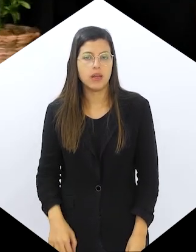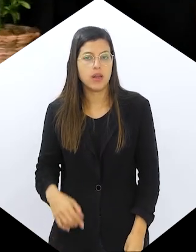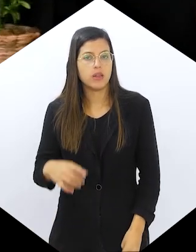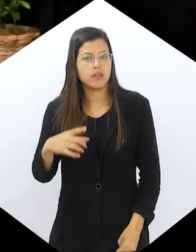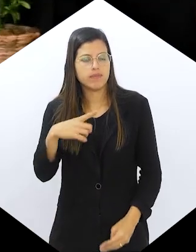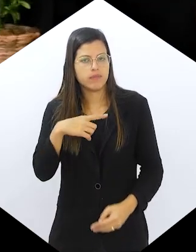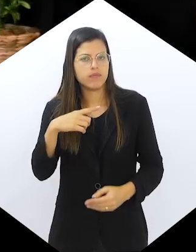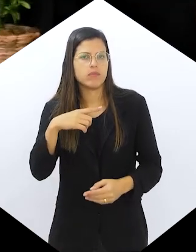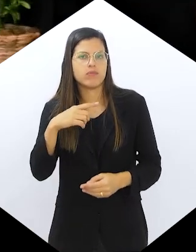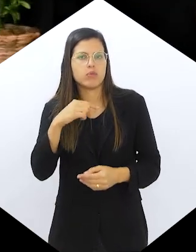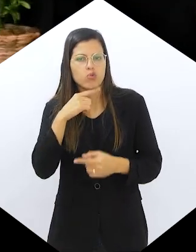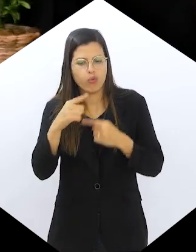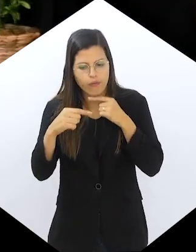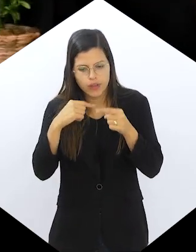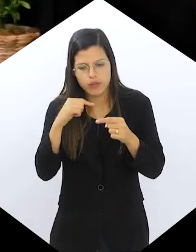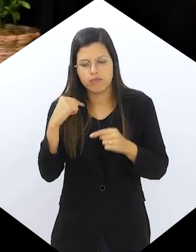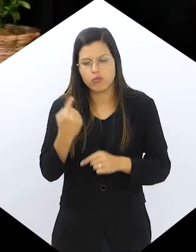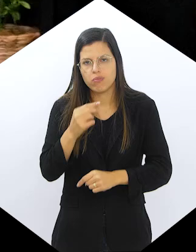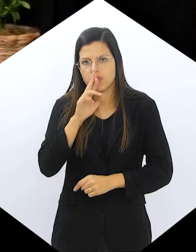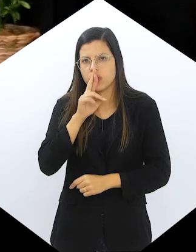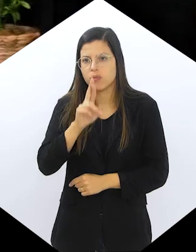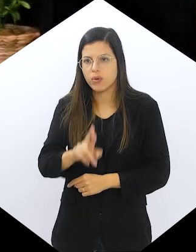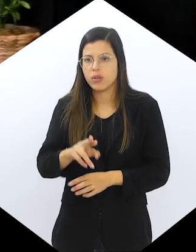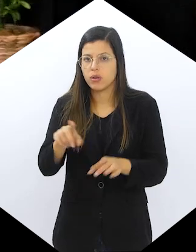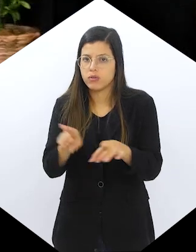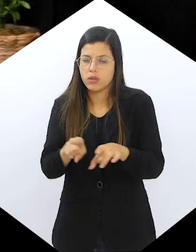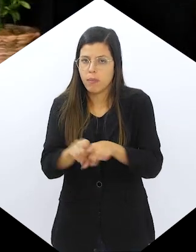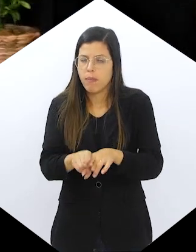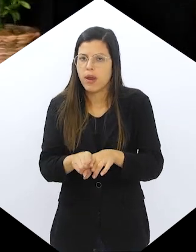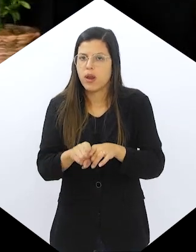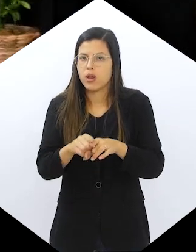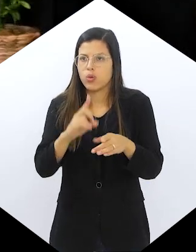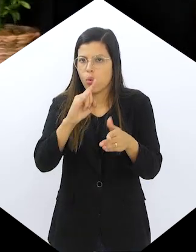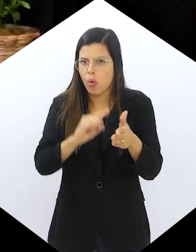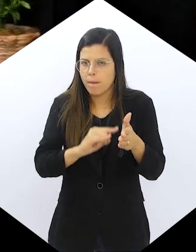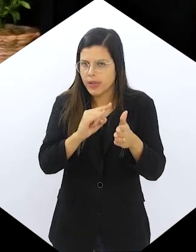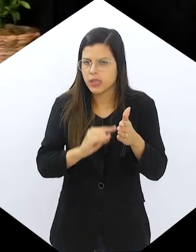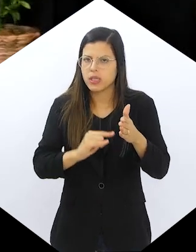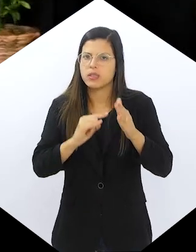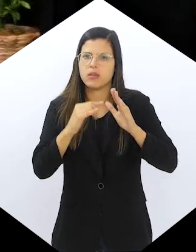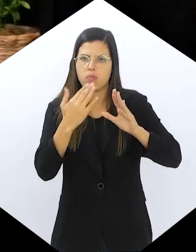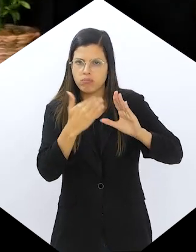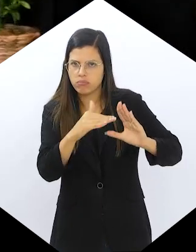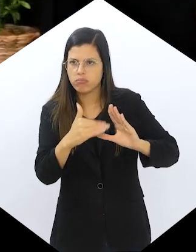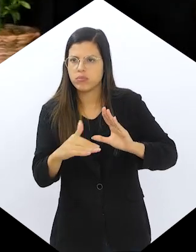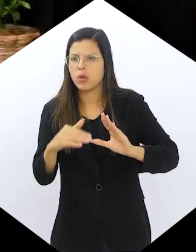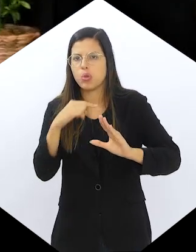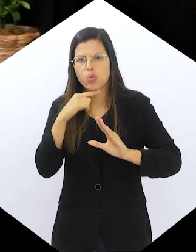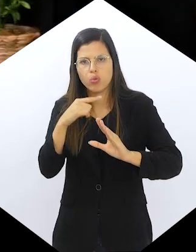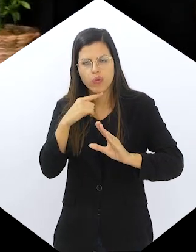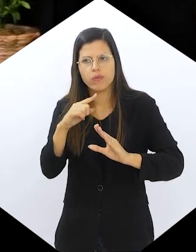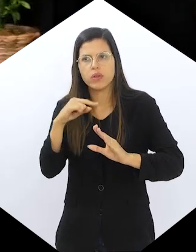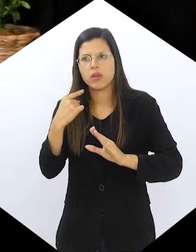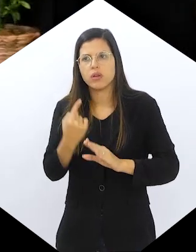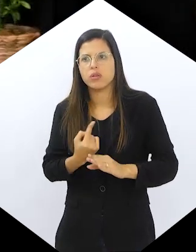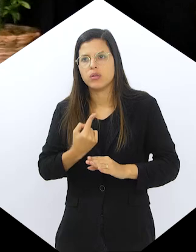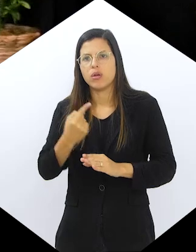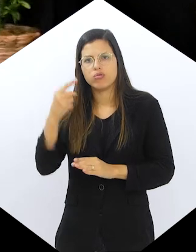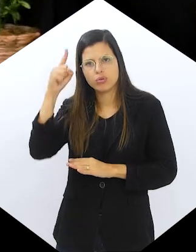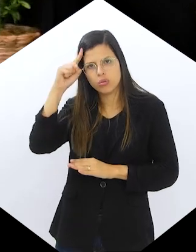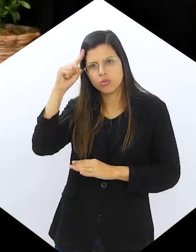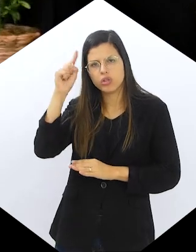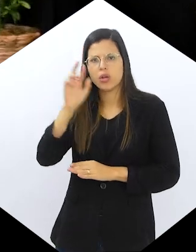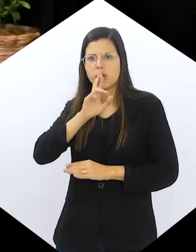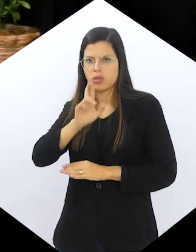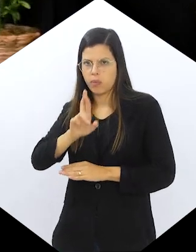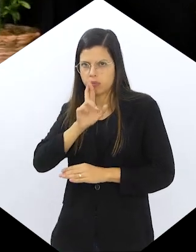@saude.rj.gov.br. A gente tira todas as dúvidas. Ali a gente também recebe a documentação, mas qualquer tipo de dúvida pode perguntar ali que a gente está